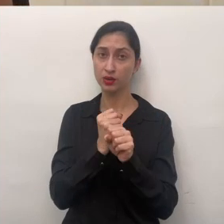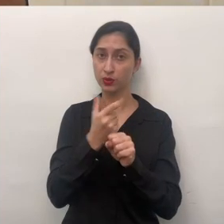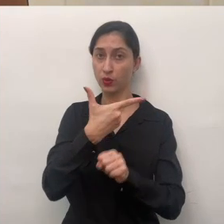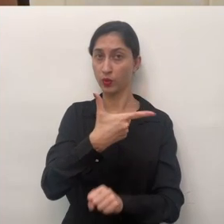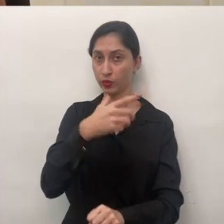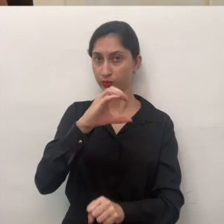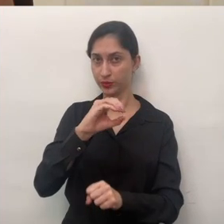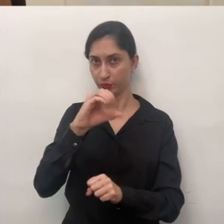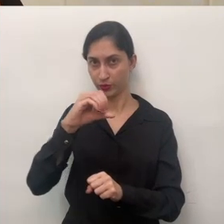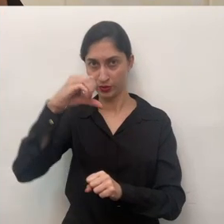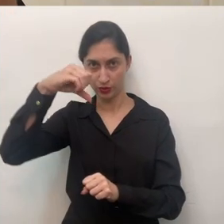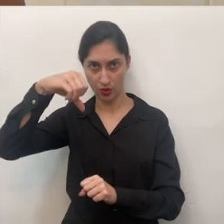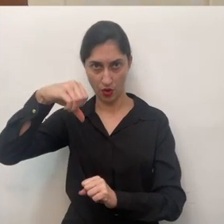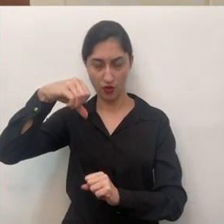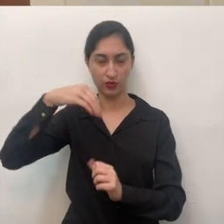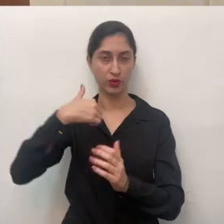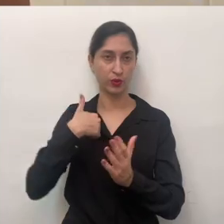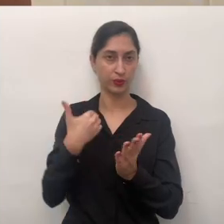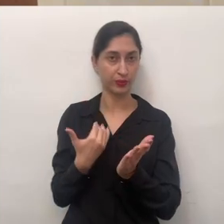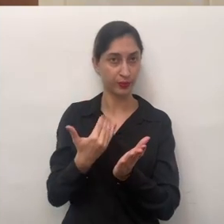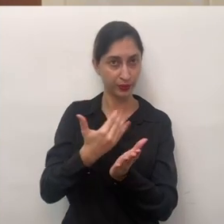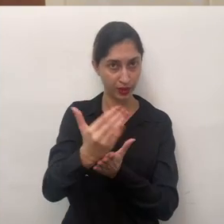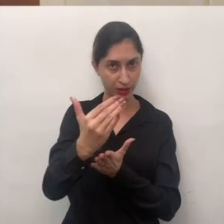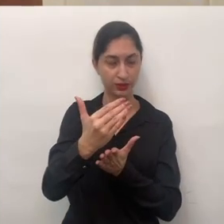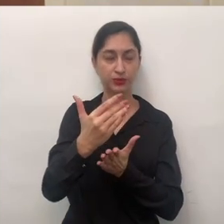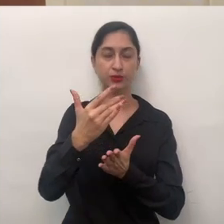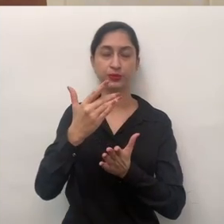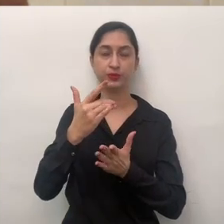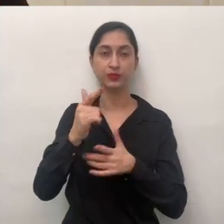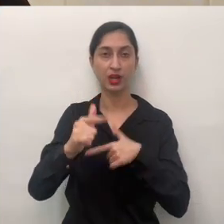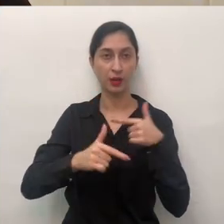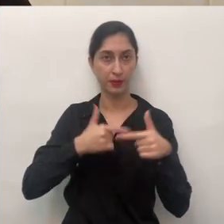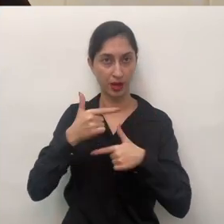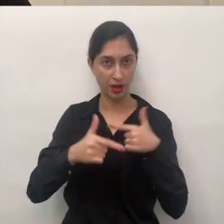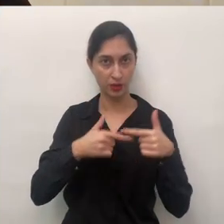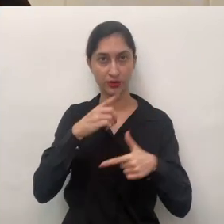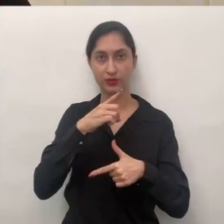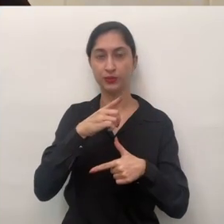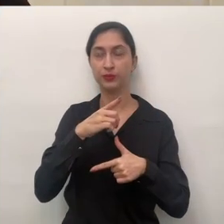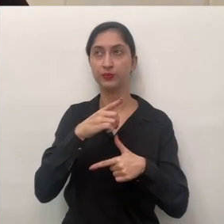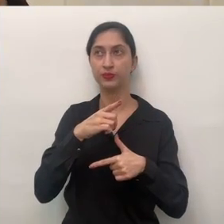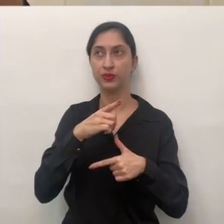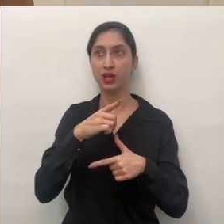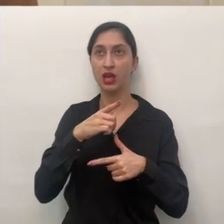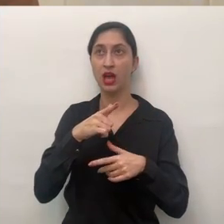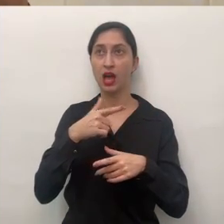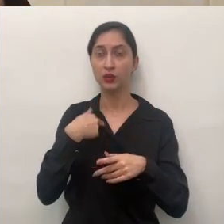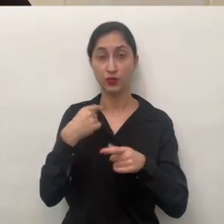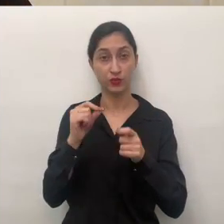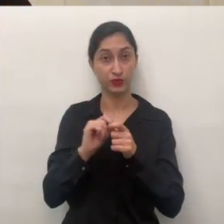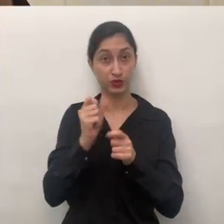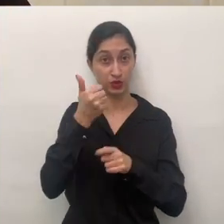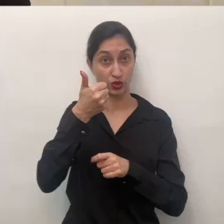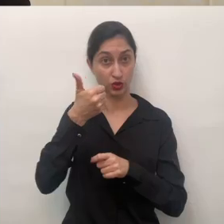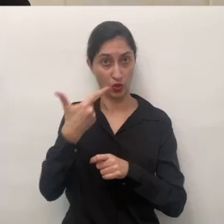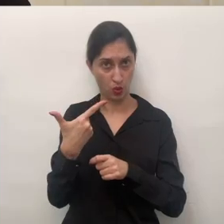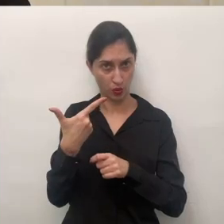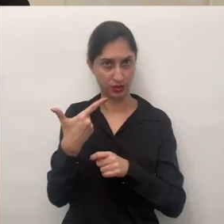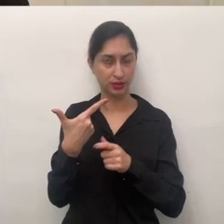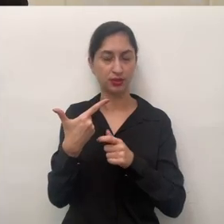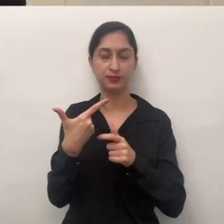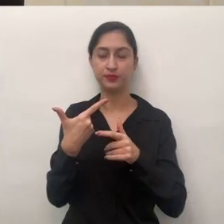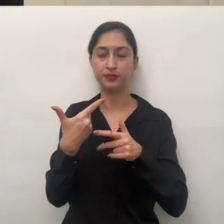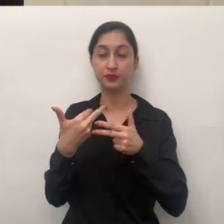em 2009, eu comecei esse trabalho Lição de Coisas, e na ocasião eu fiz 12,